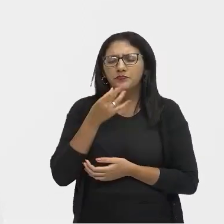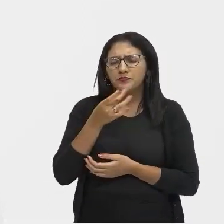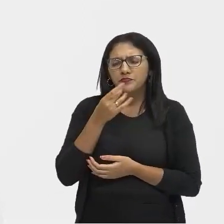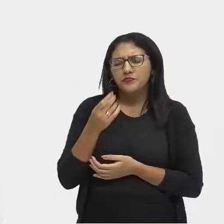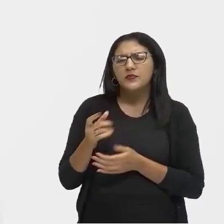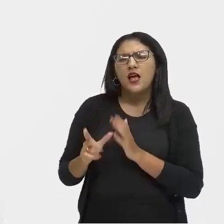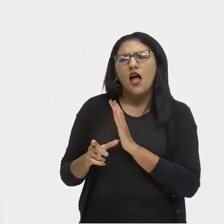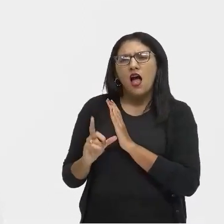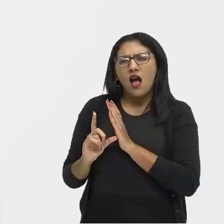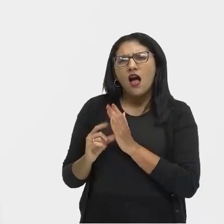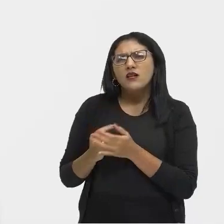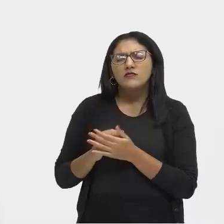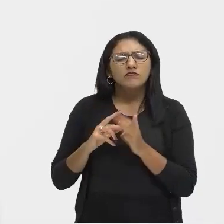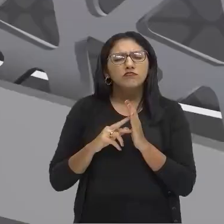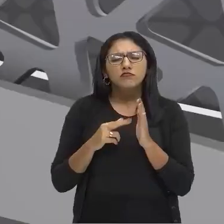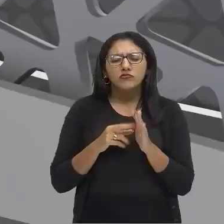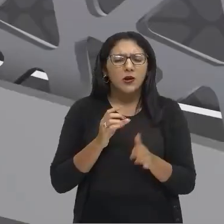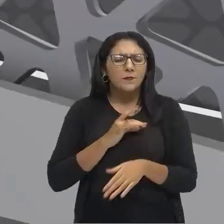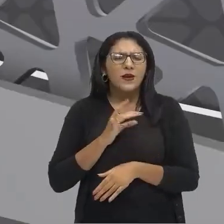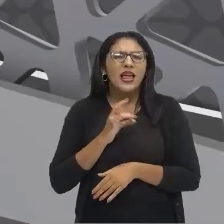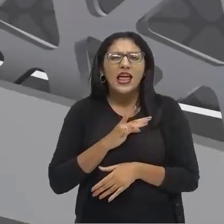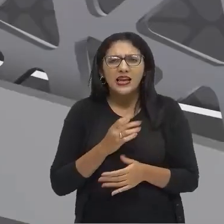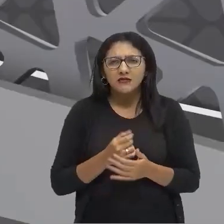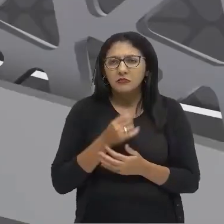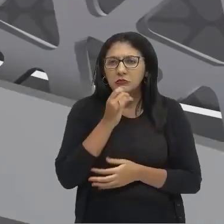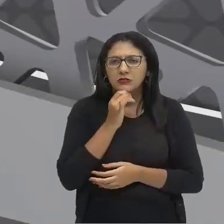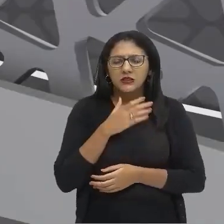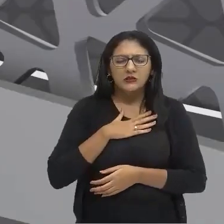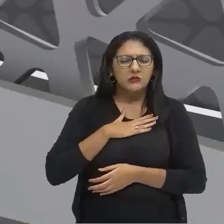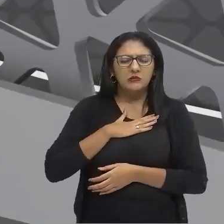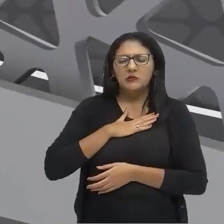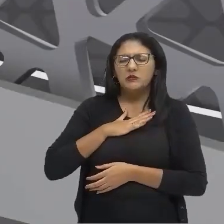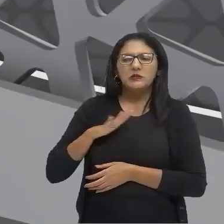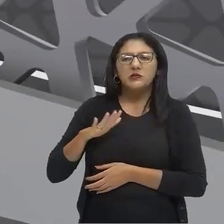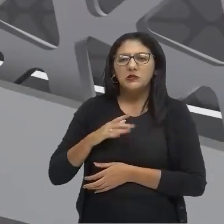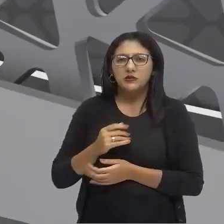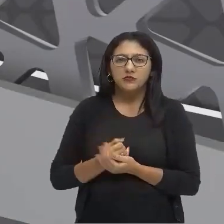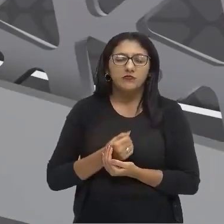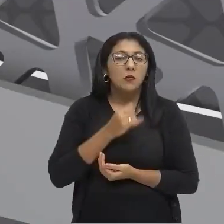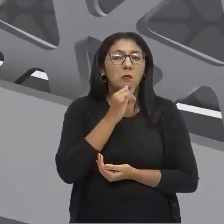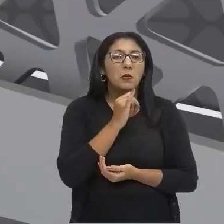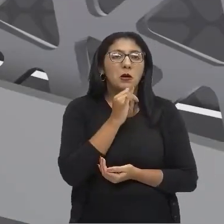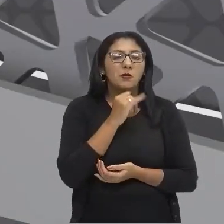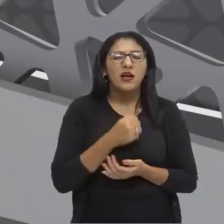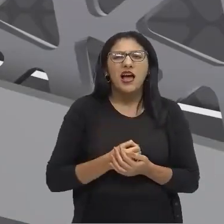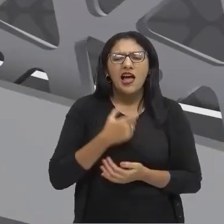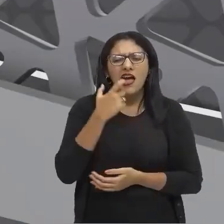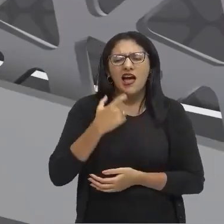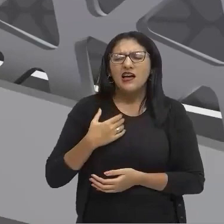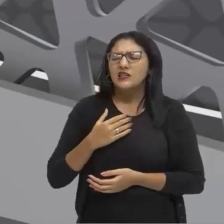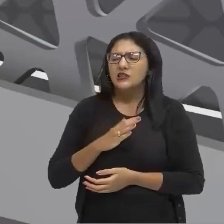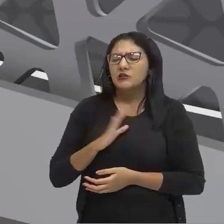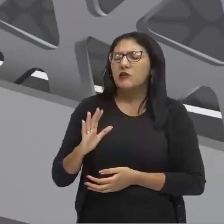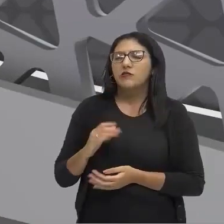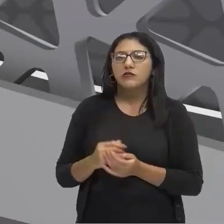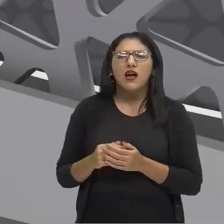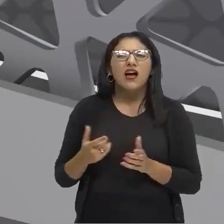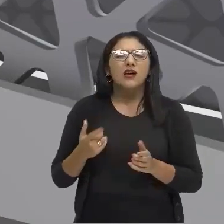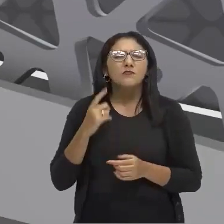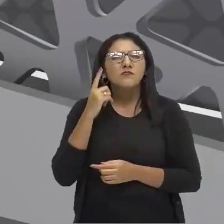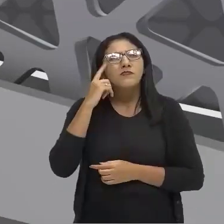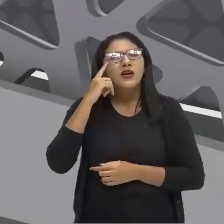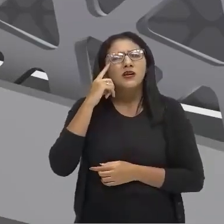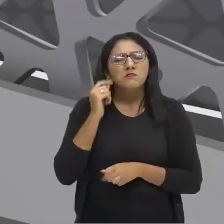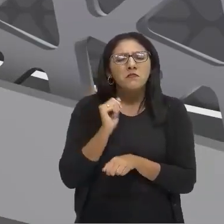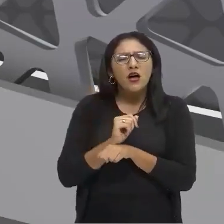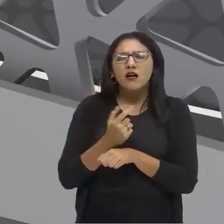em relação aos medos, ao não gostar. Vamos dizer: poxa, mas eu não gosto disso. Mas por que eu não gosto